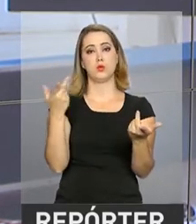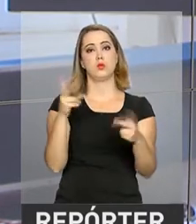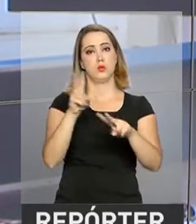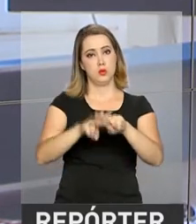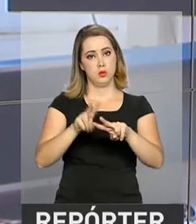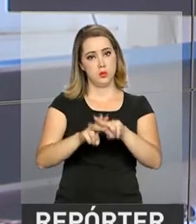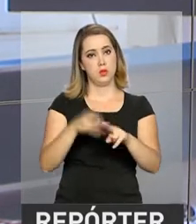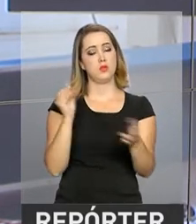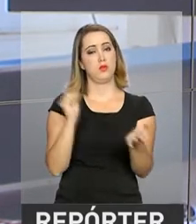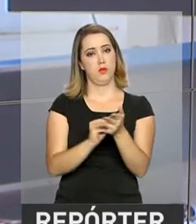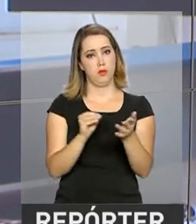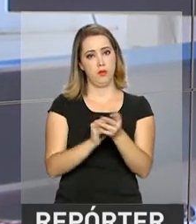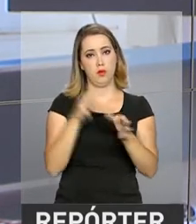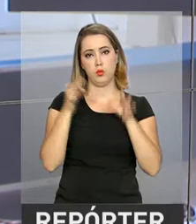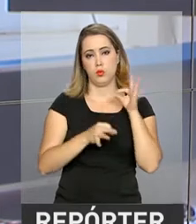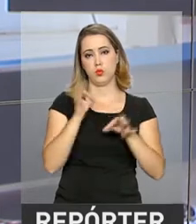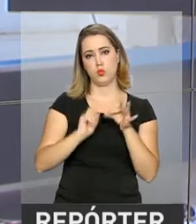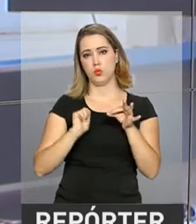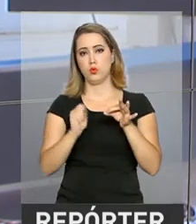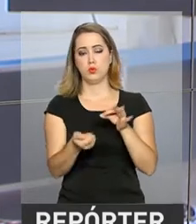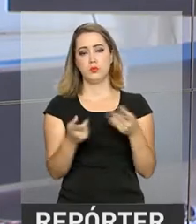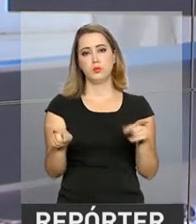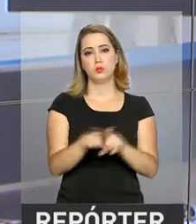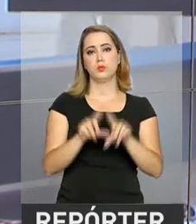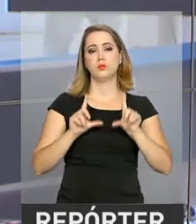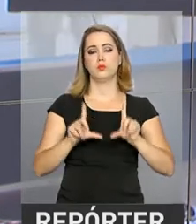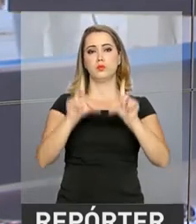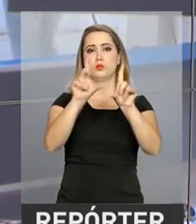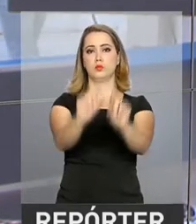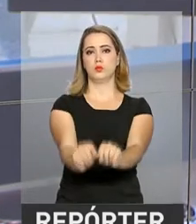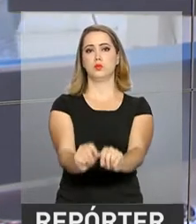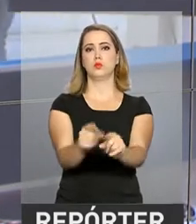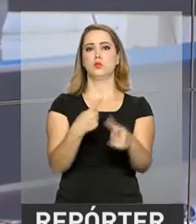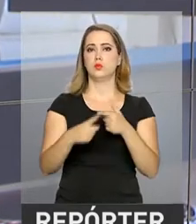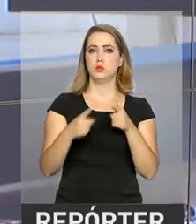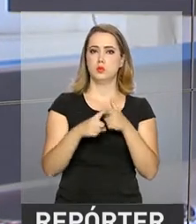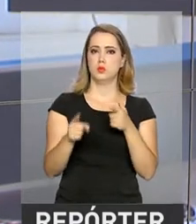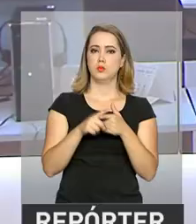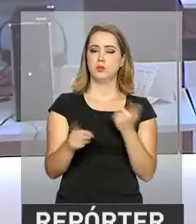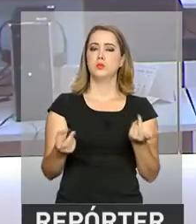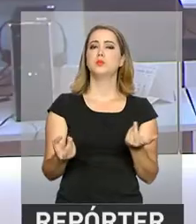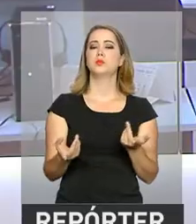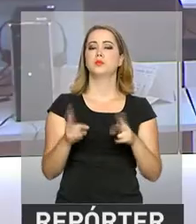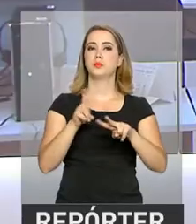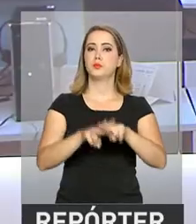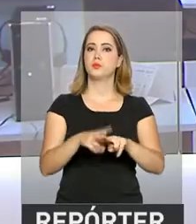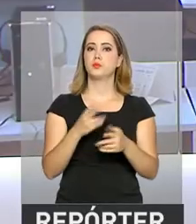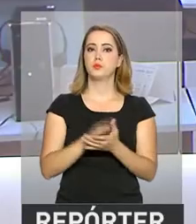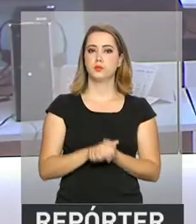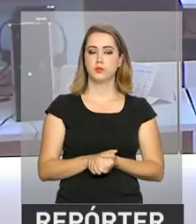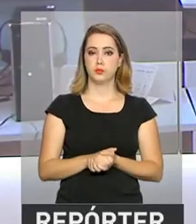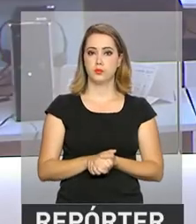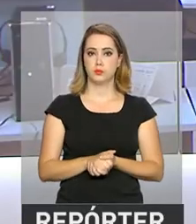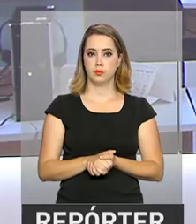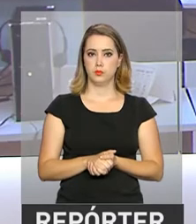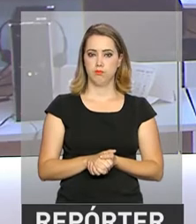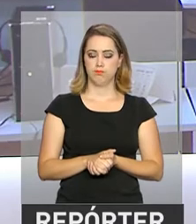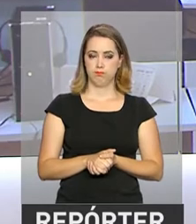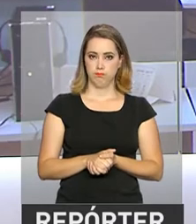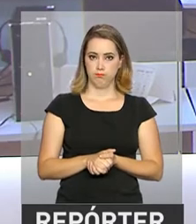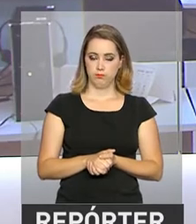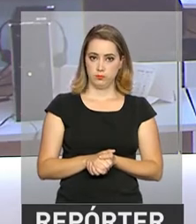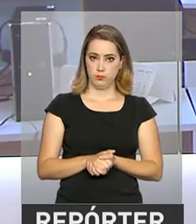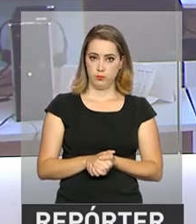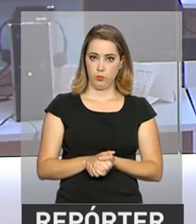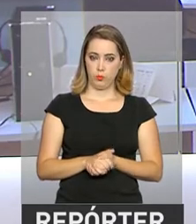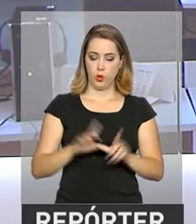o que deve diminuir a superlotação do sistema prisional a saída de dólares no brasil